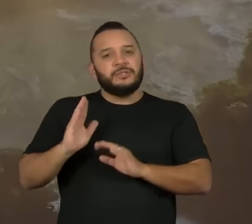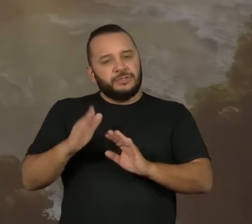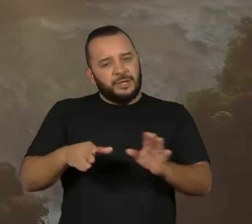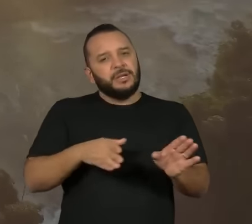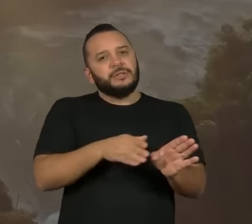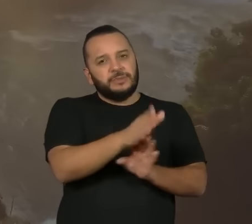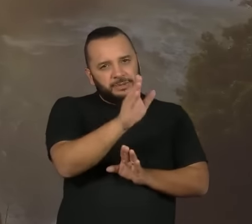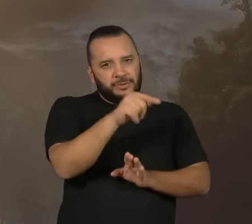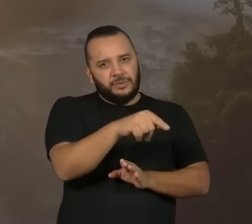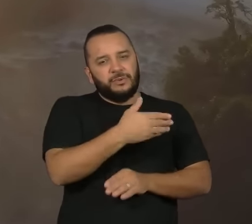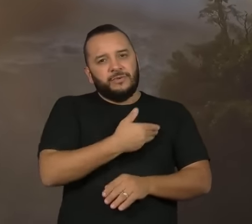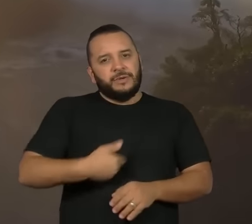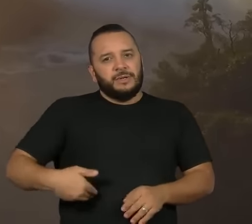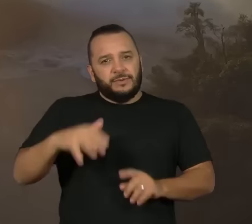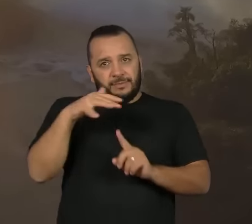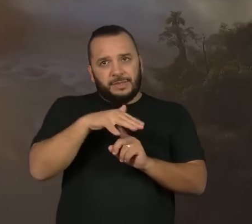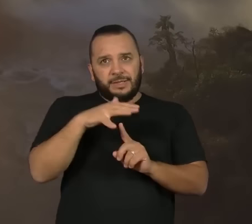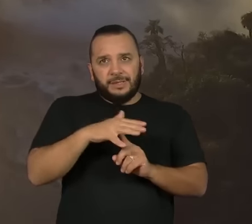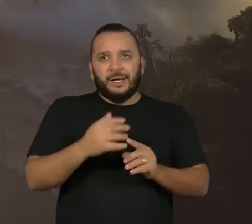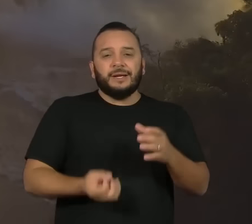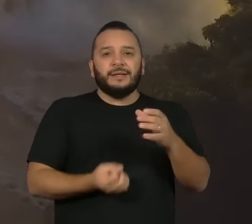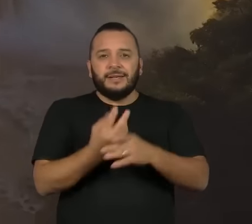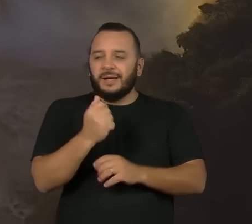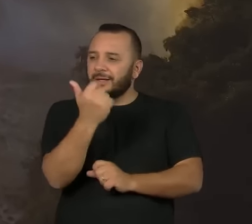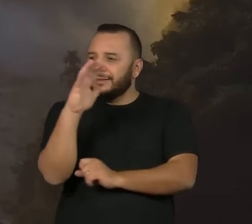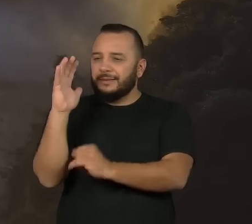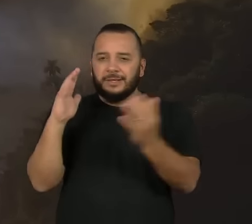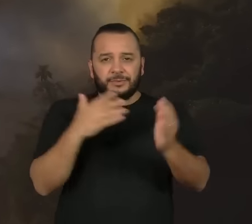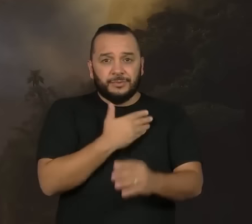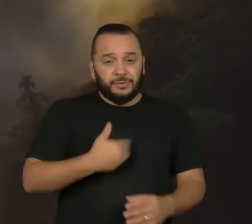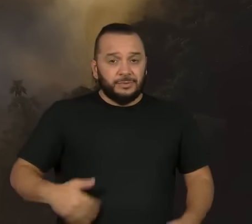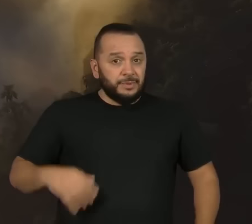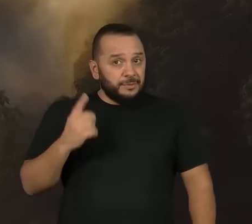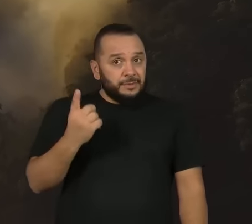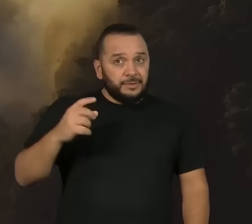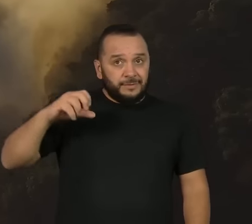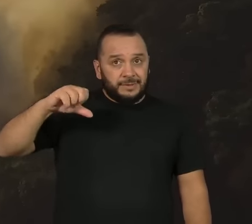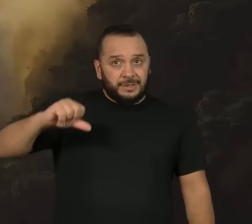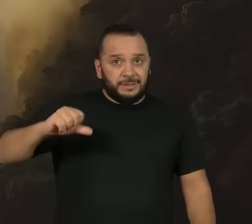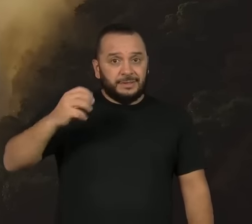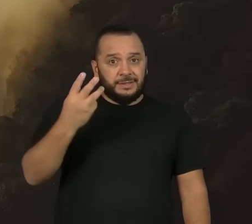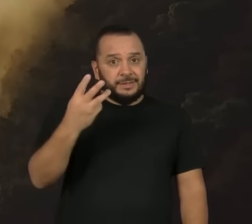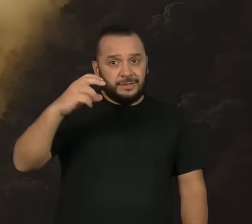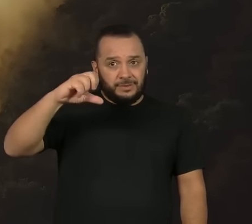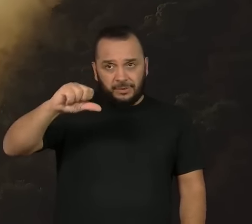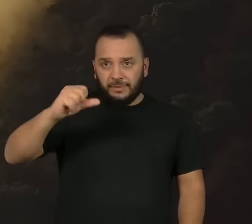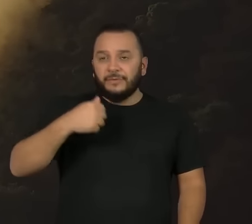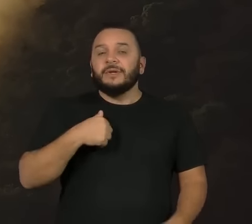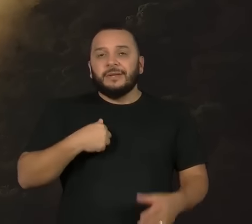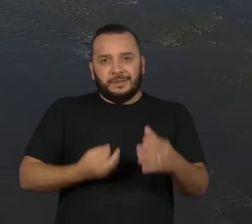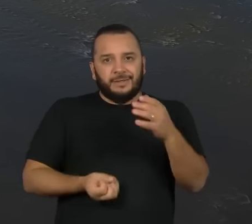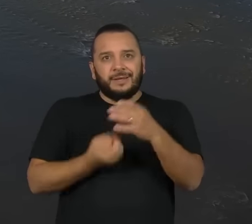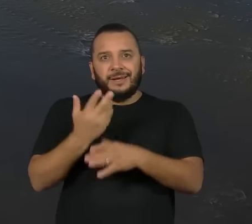governador do Paraná a criação de um parque público. Em 1939, nasceu o Parque Nacional do